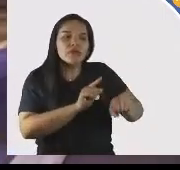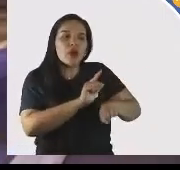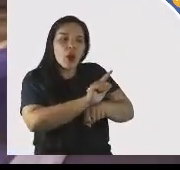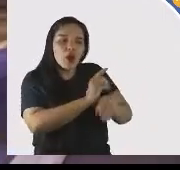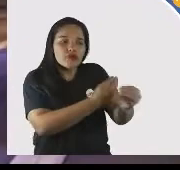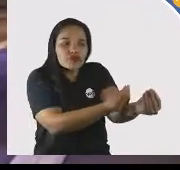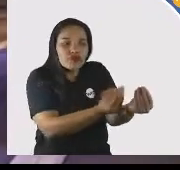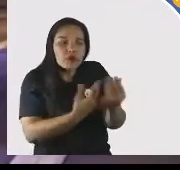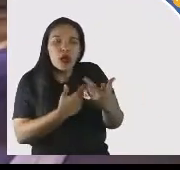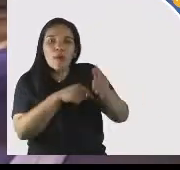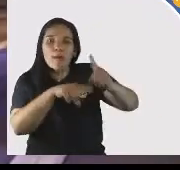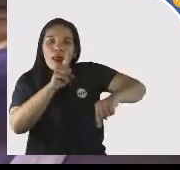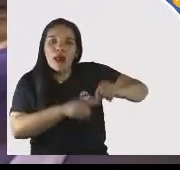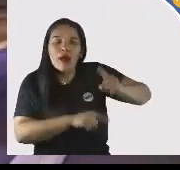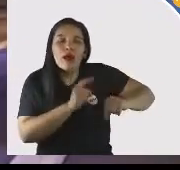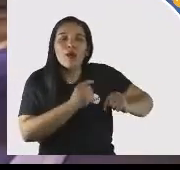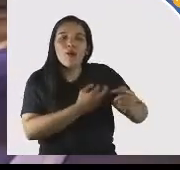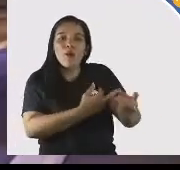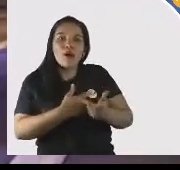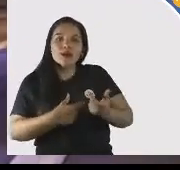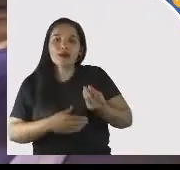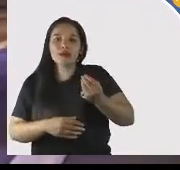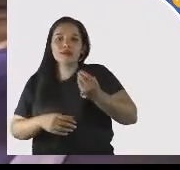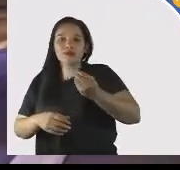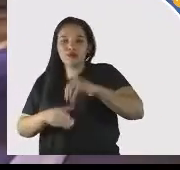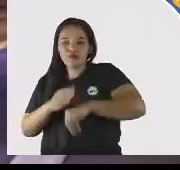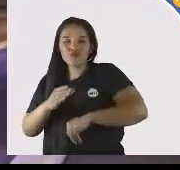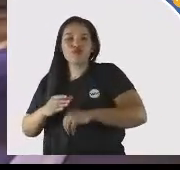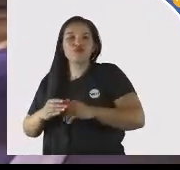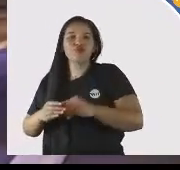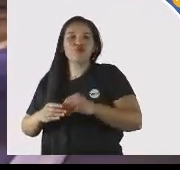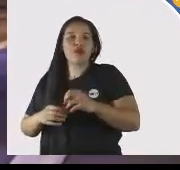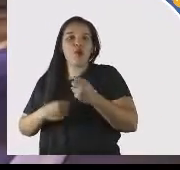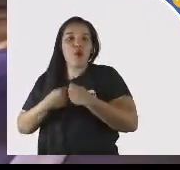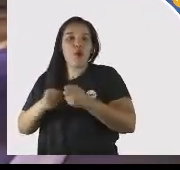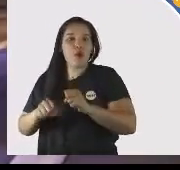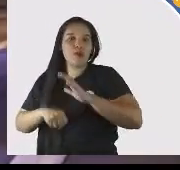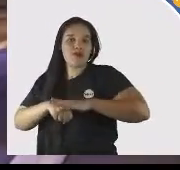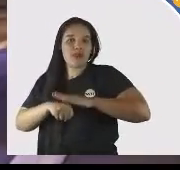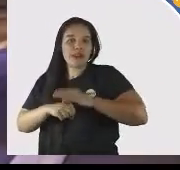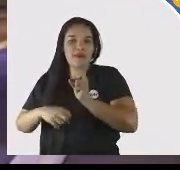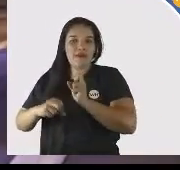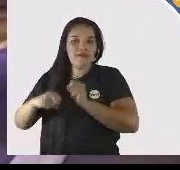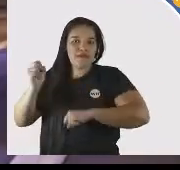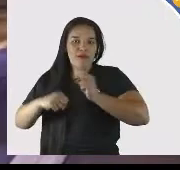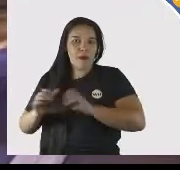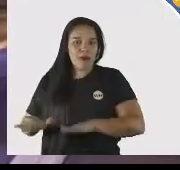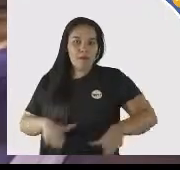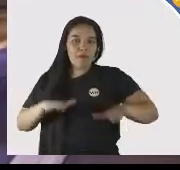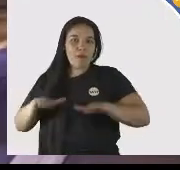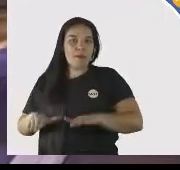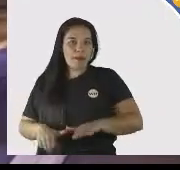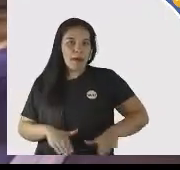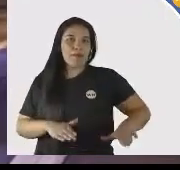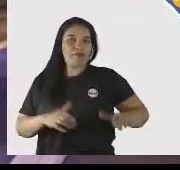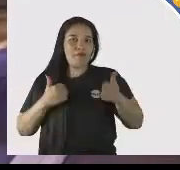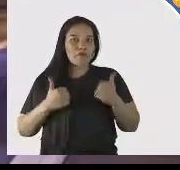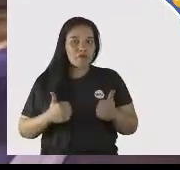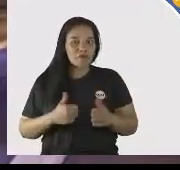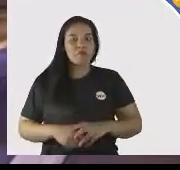todos eles estão trabalhando para regularizar esta situação o mais breve possível